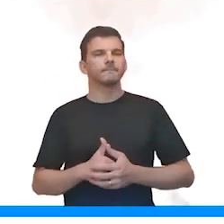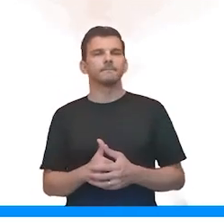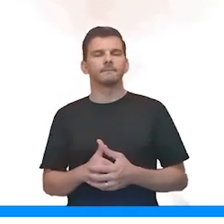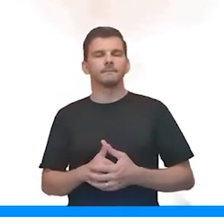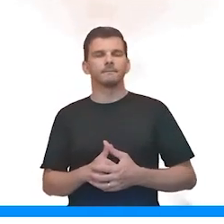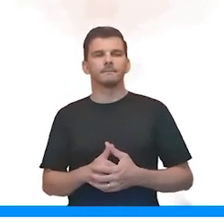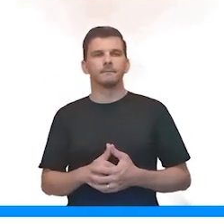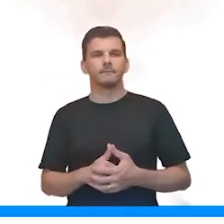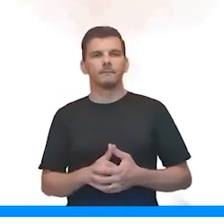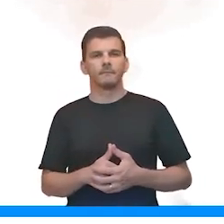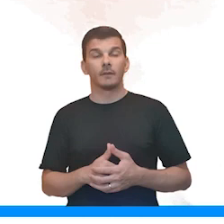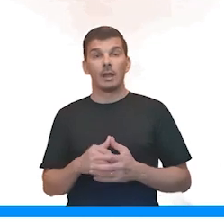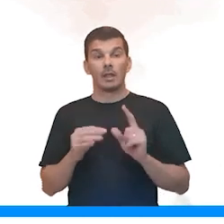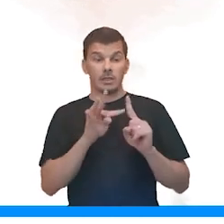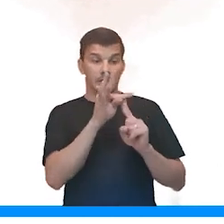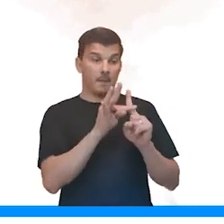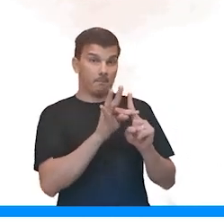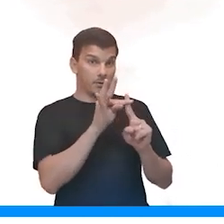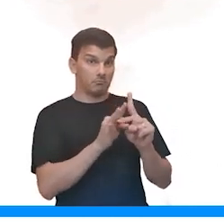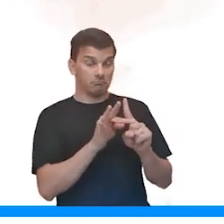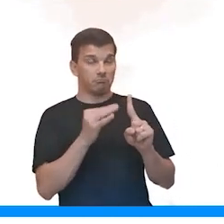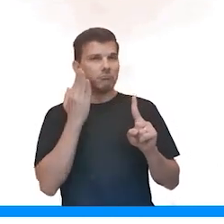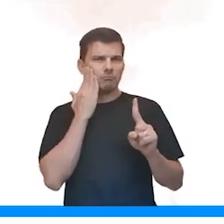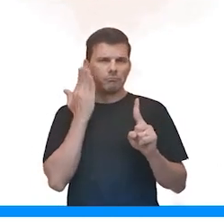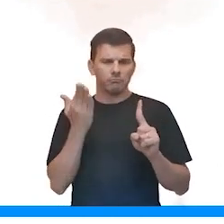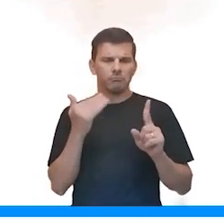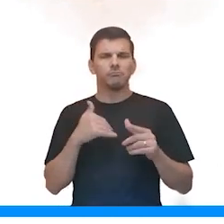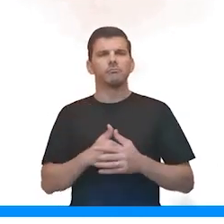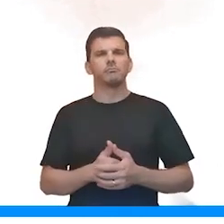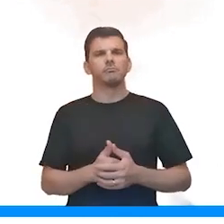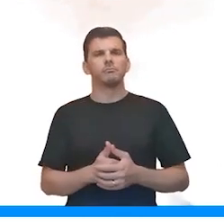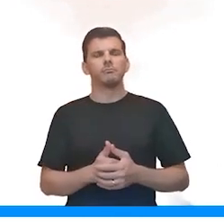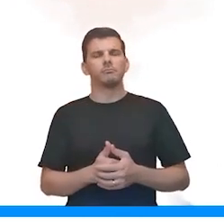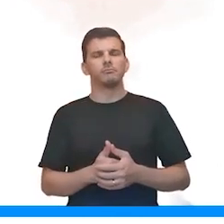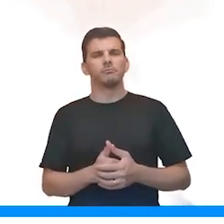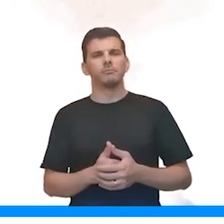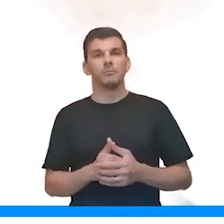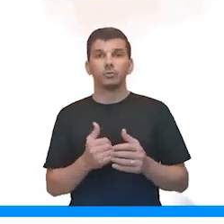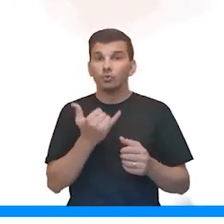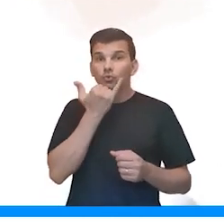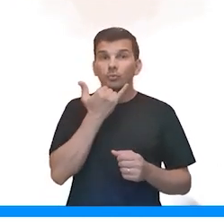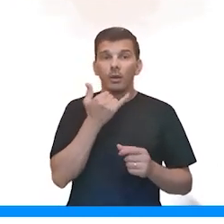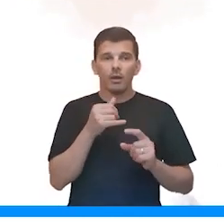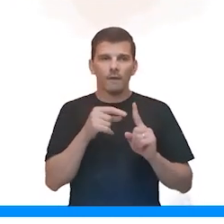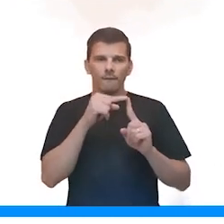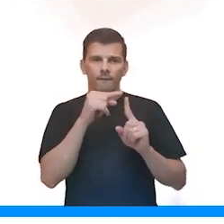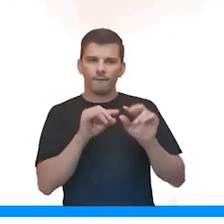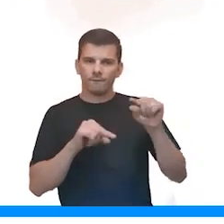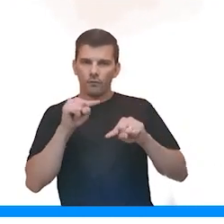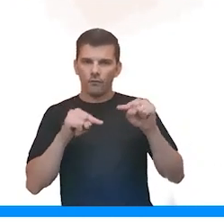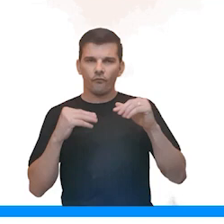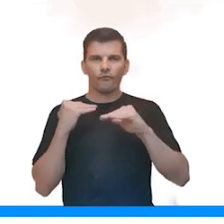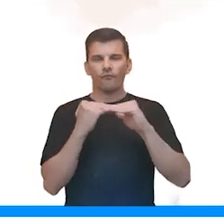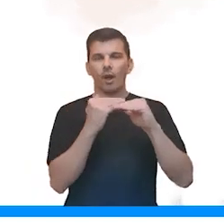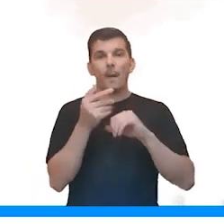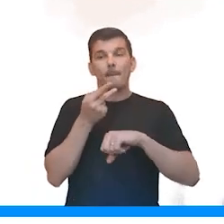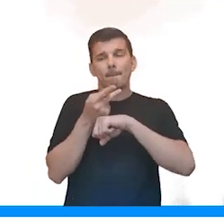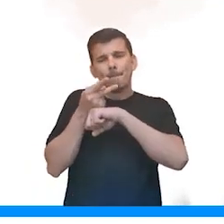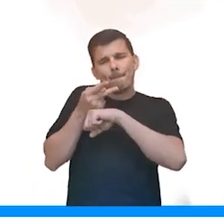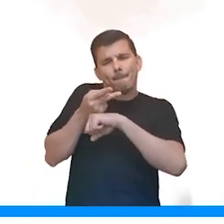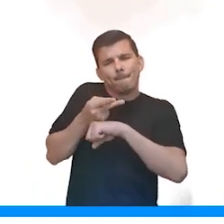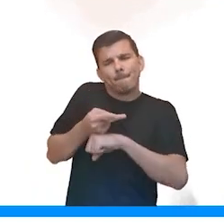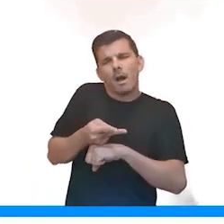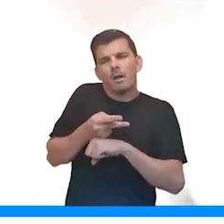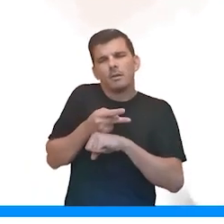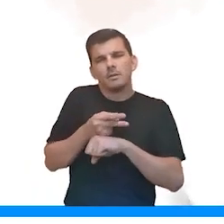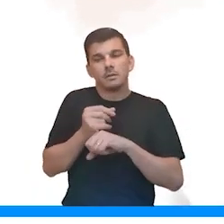Deixa eu botar aqui. Isso. Ó. Fixei a temperatura. Fixando a temperatura não, gente, perdão. Fixando a